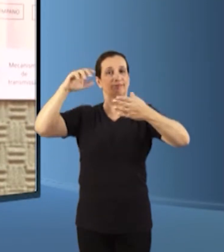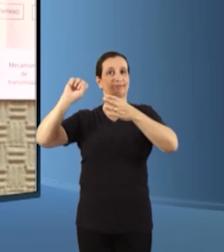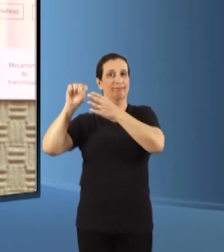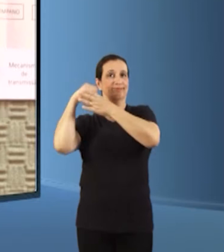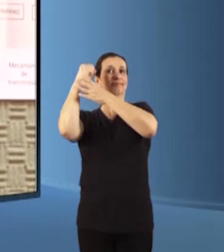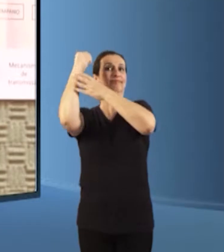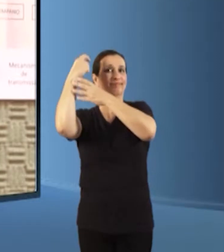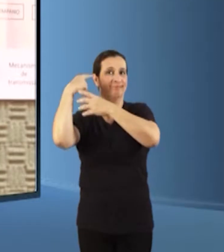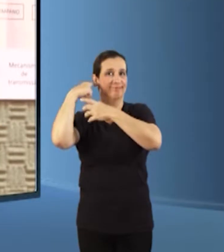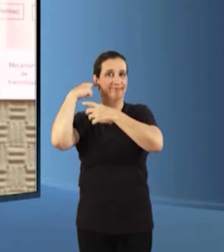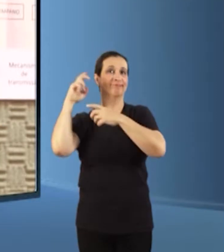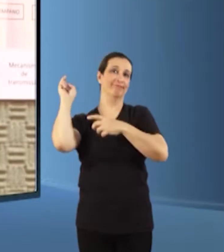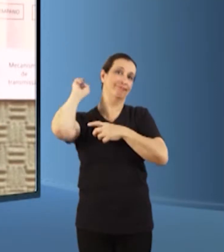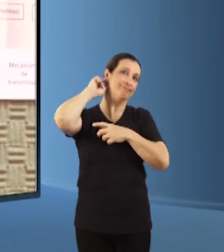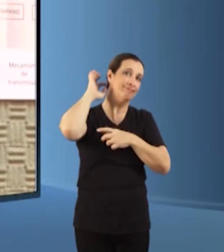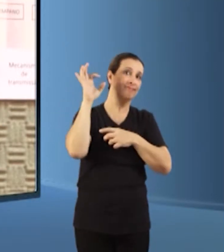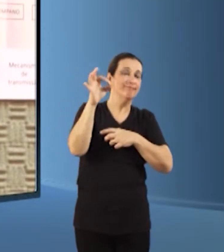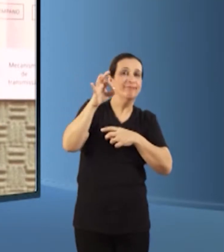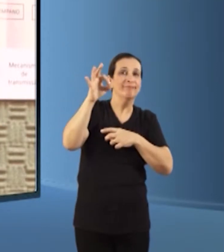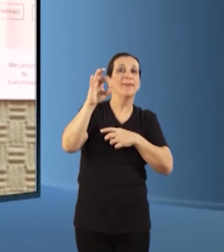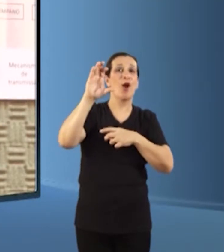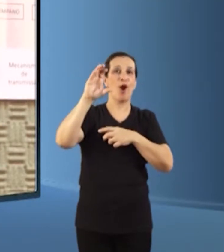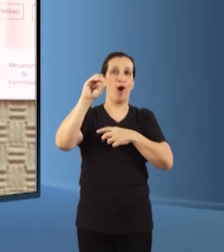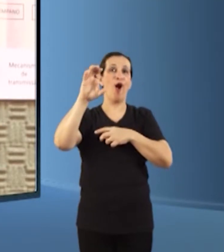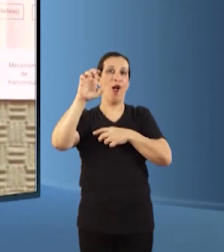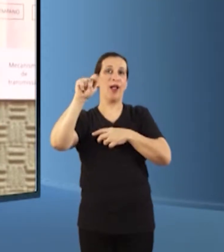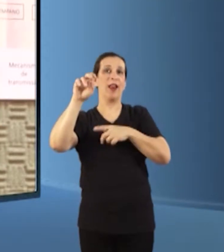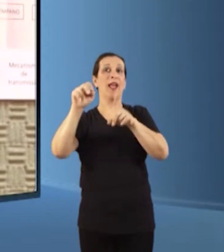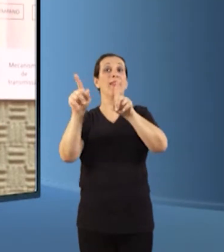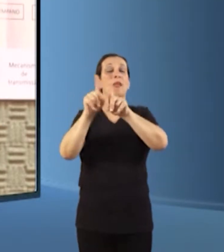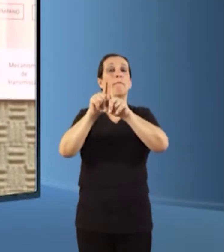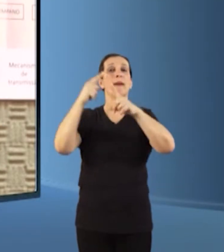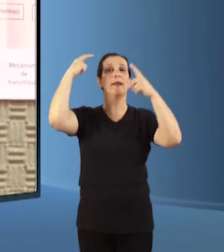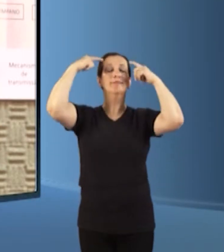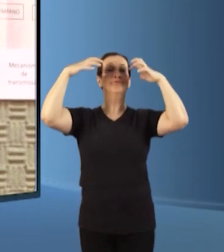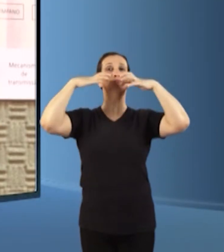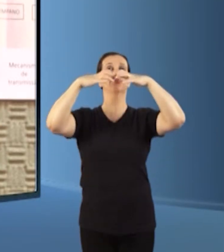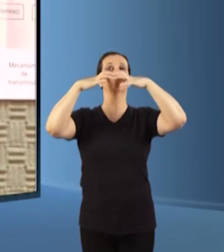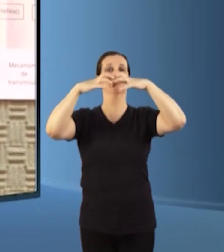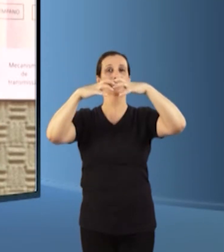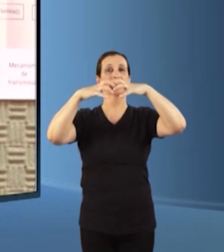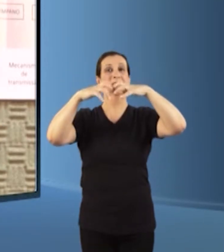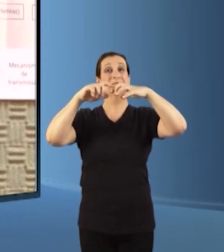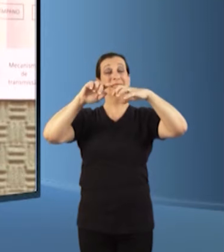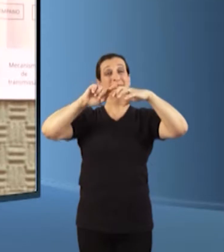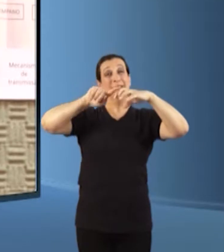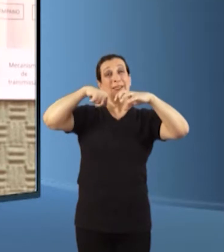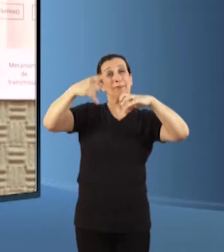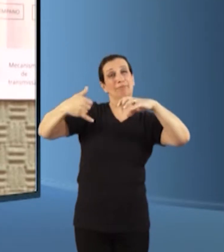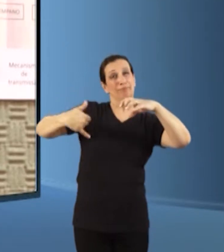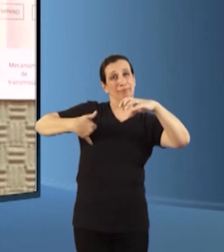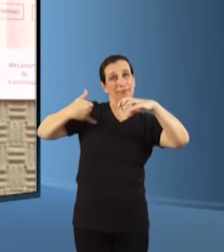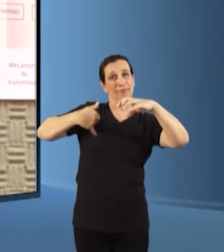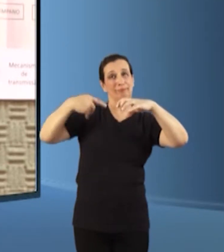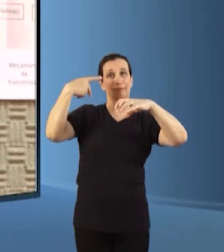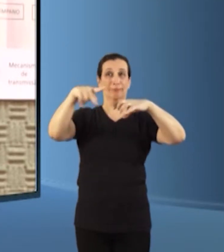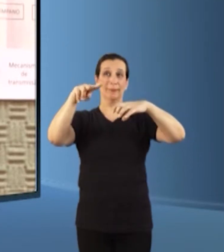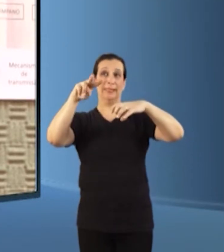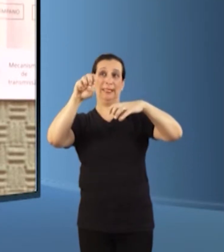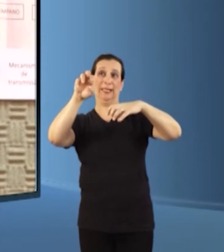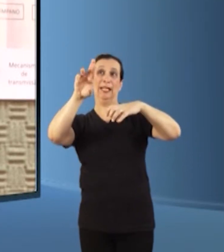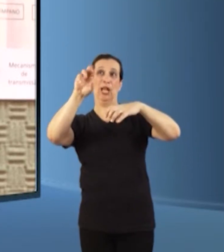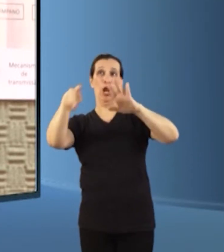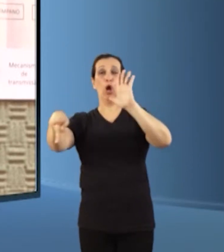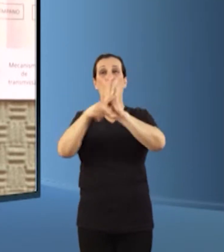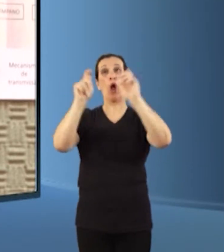pela estimulação coclear e os centros corticais de linguagem. Então, após esse período crítico, a